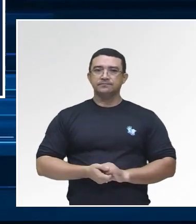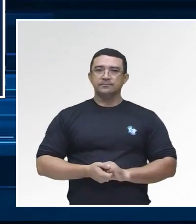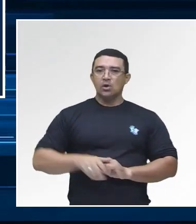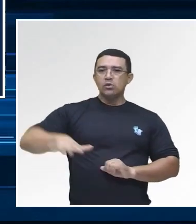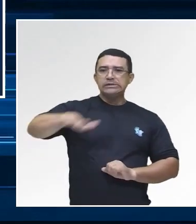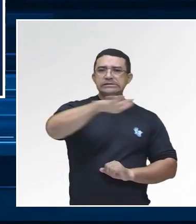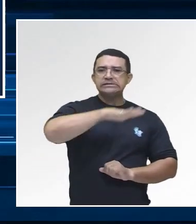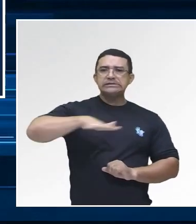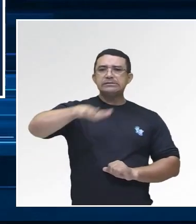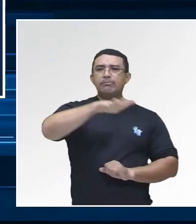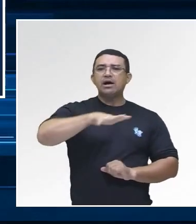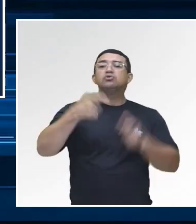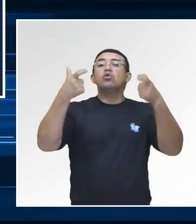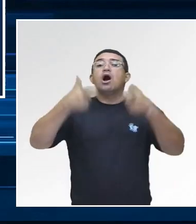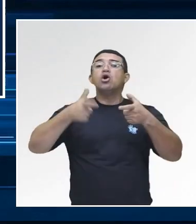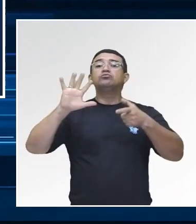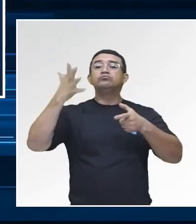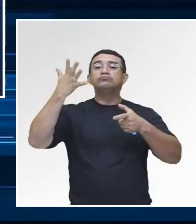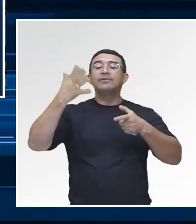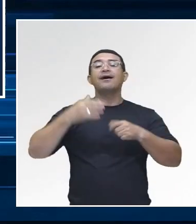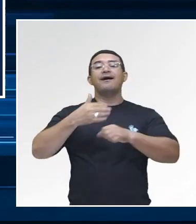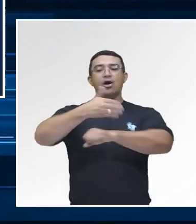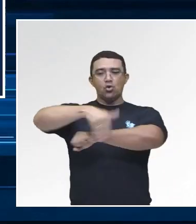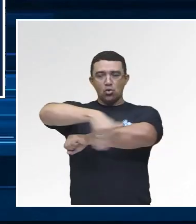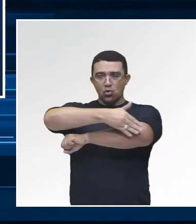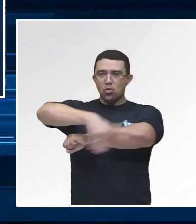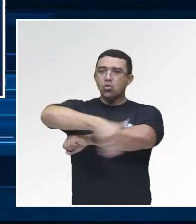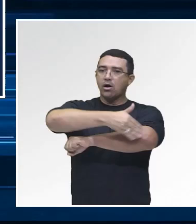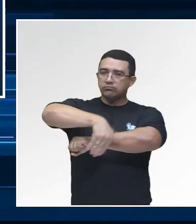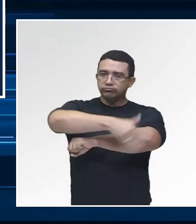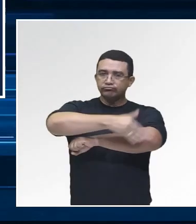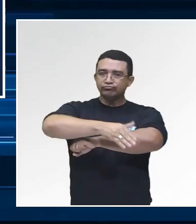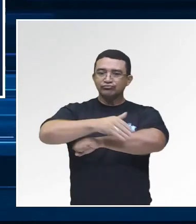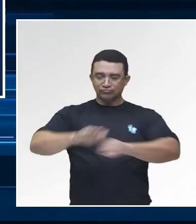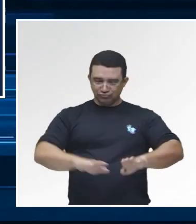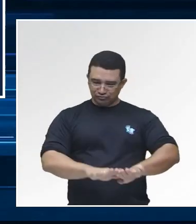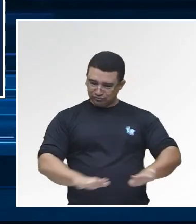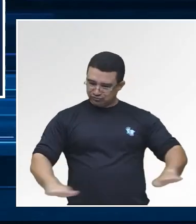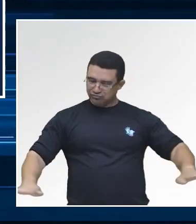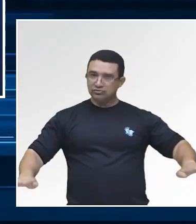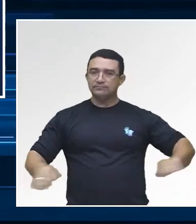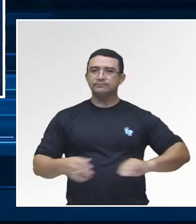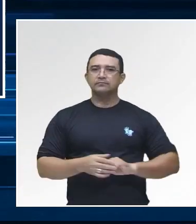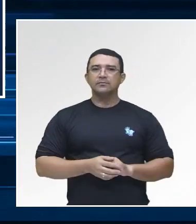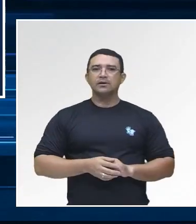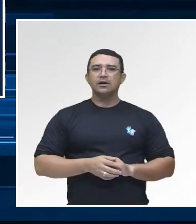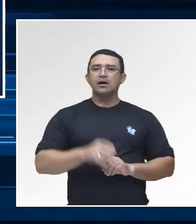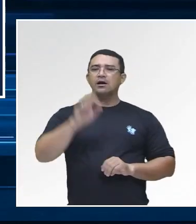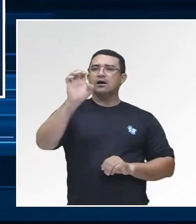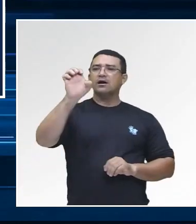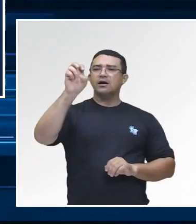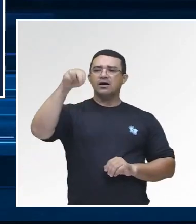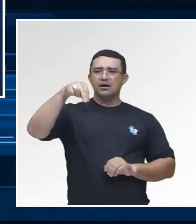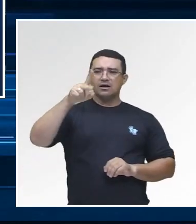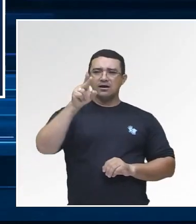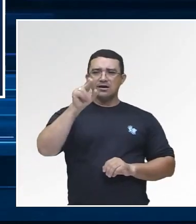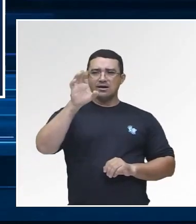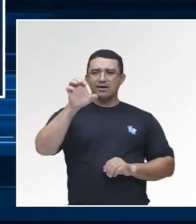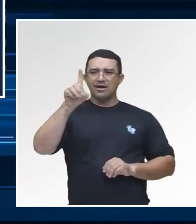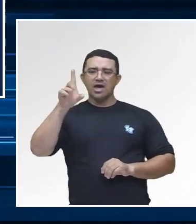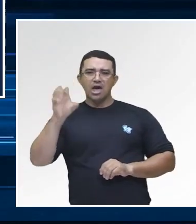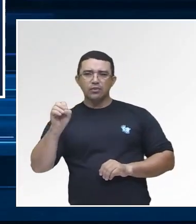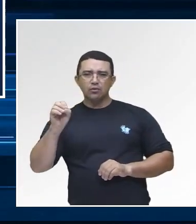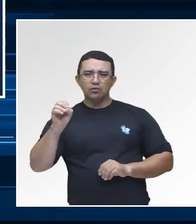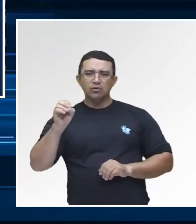espaço onde aconteceu, na rua, né? E na calçada. O enredo, uma árvore